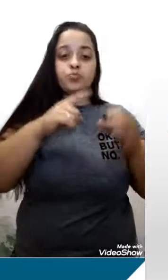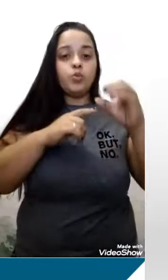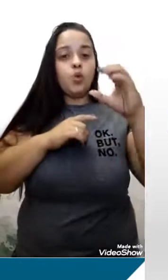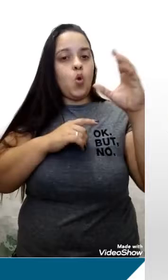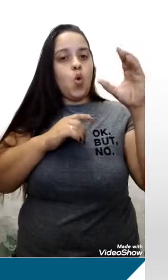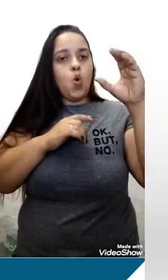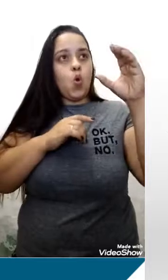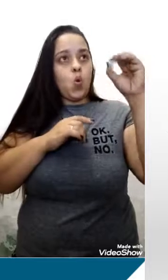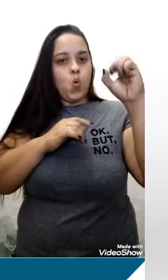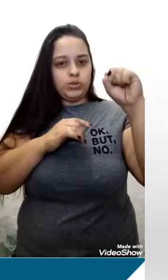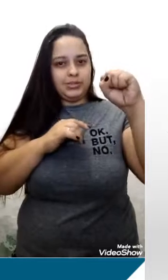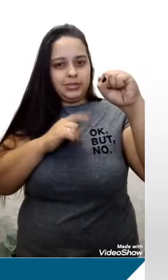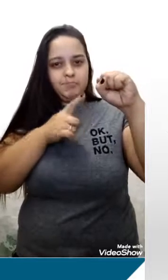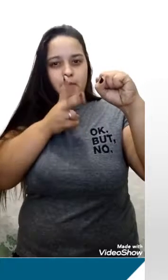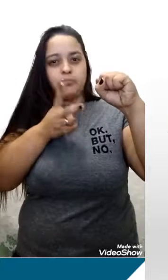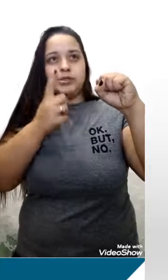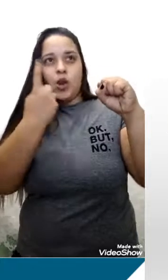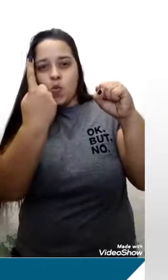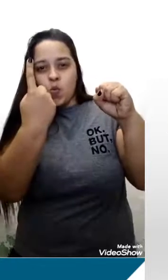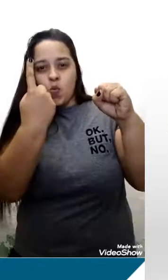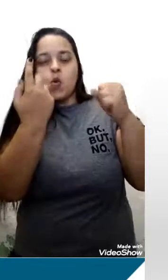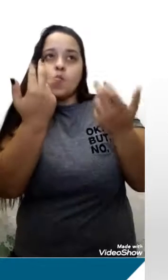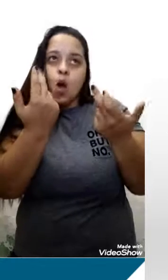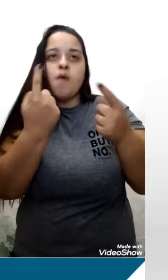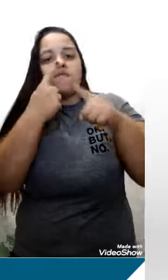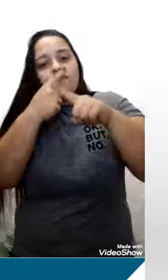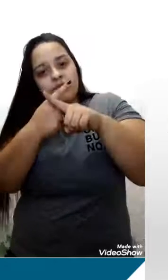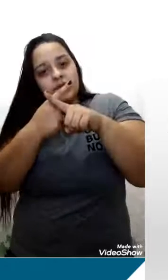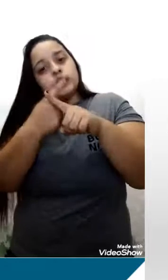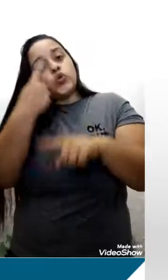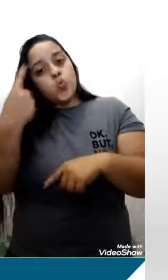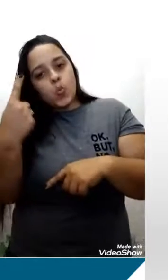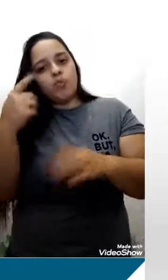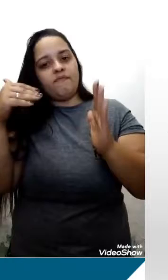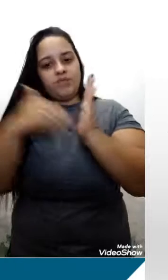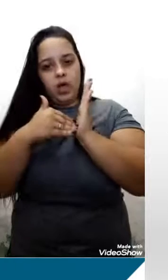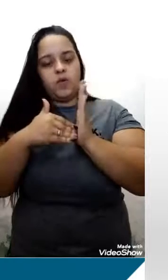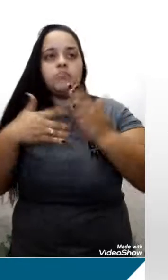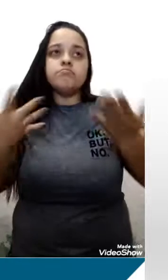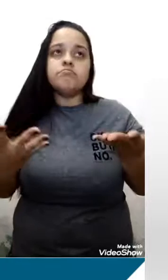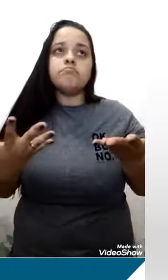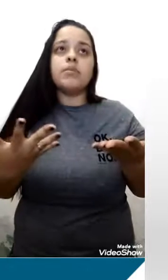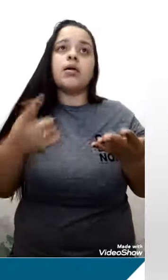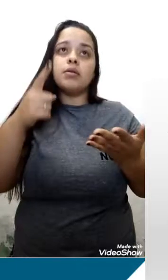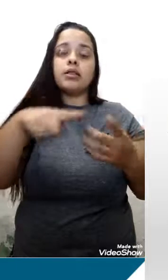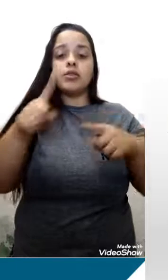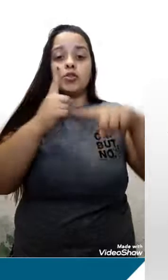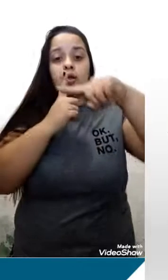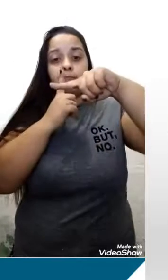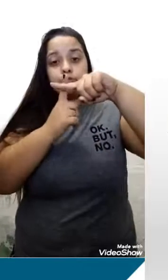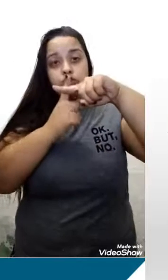de θ seria 1, nós temos força vezes o deslocamento vezes 1, que nos dá um